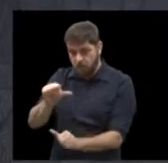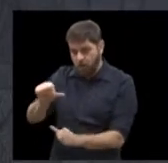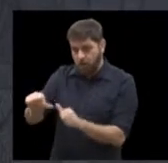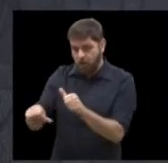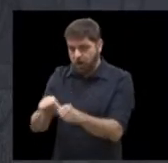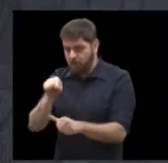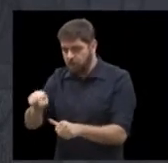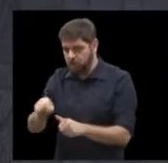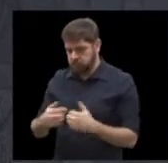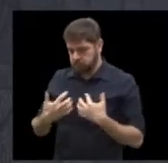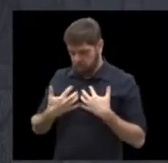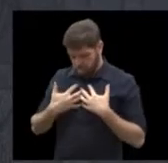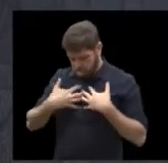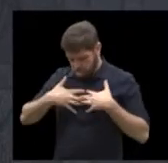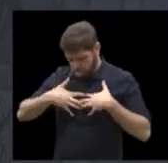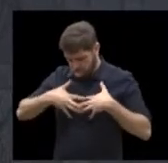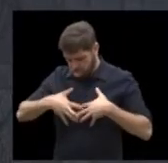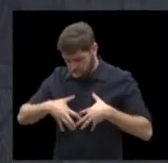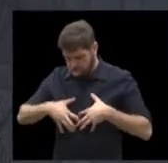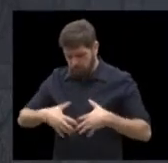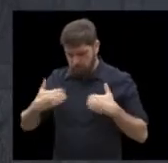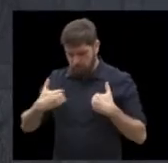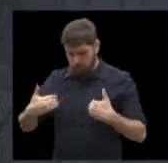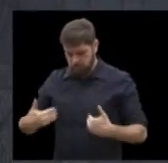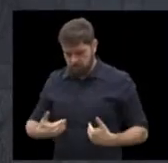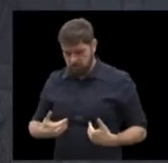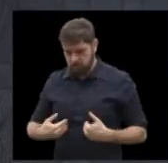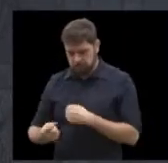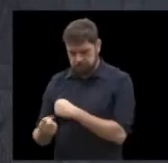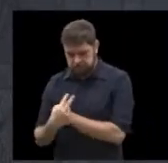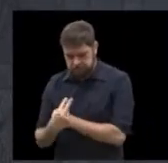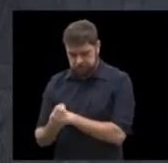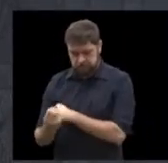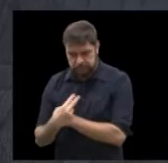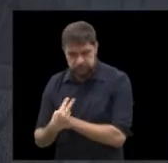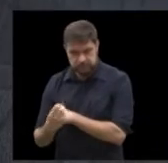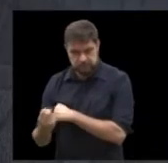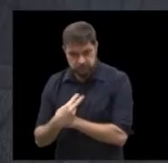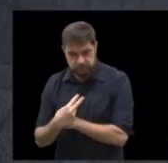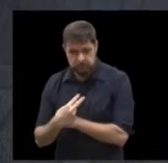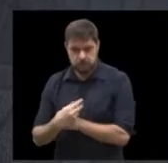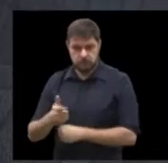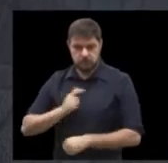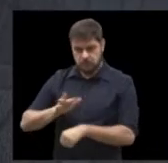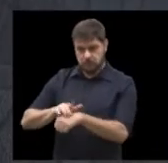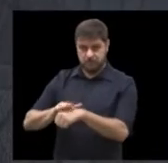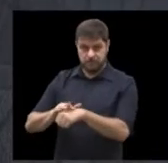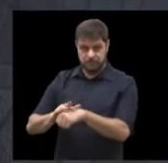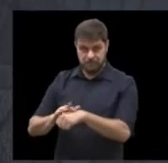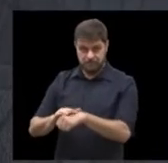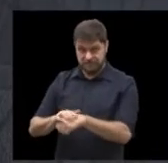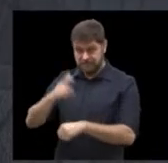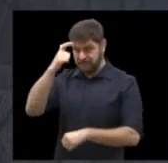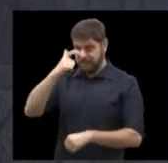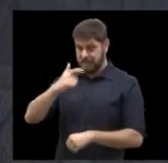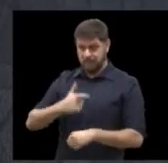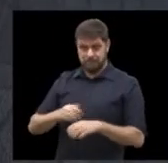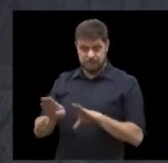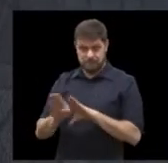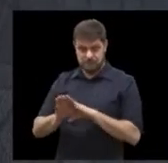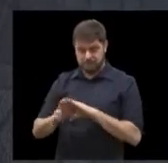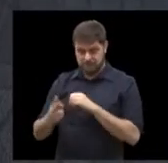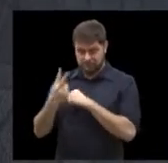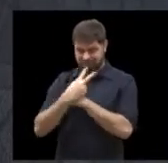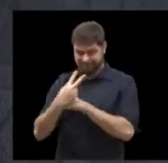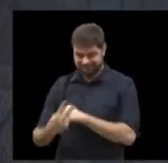você está desenvolvendo contra, às vezes, o seu próprio organismo, que a doença às vezes é uma doença autoimune também, que pode ser,